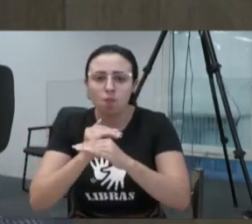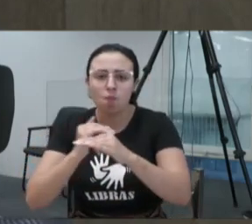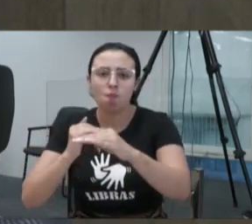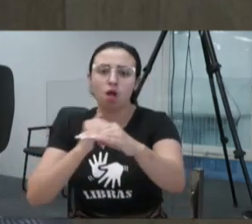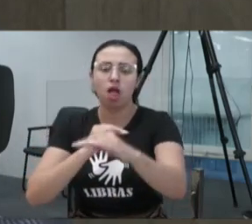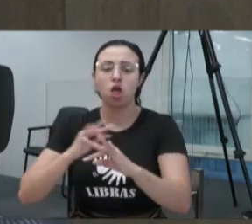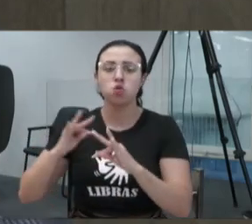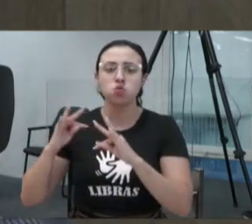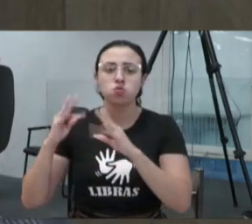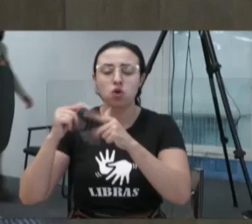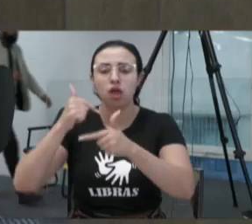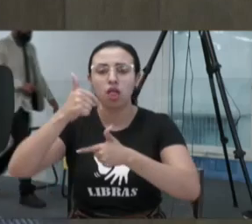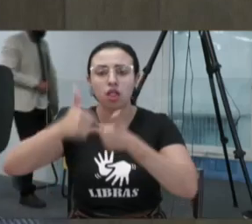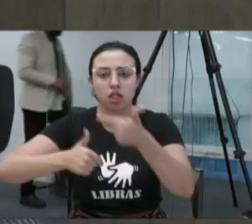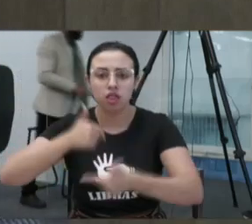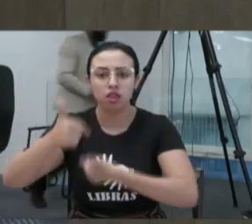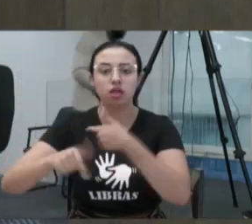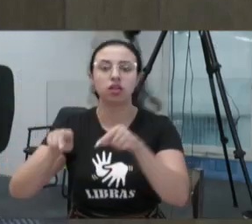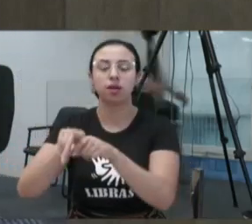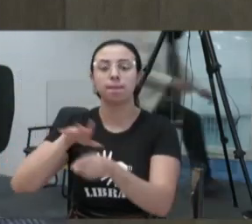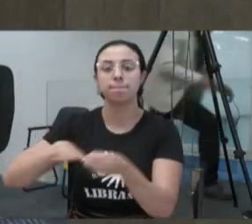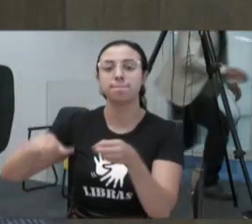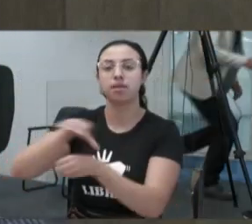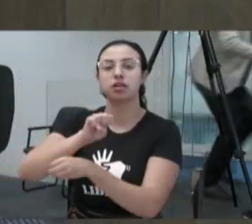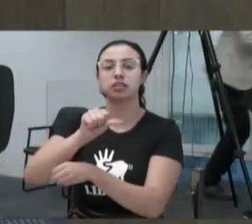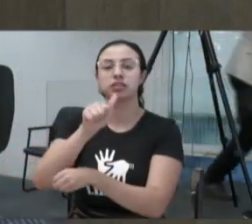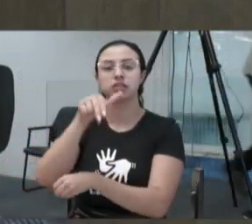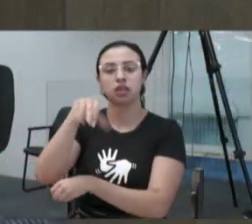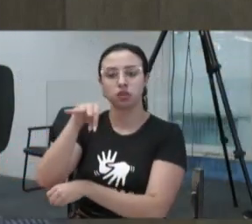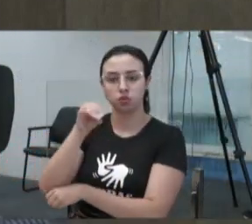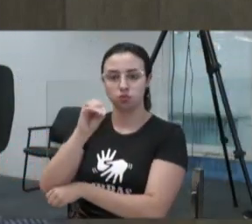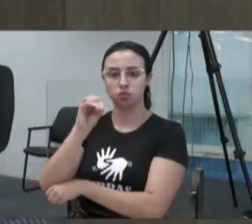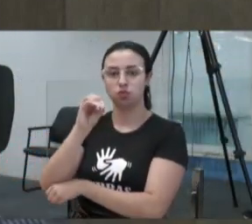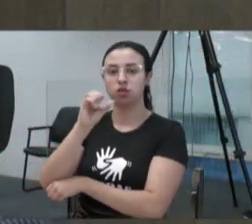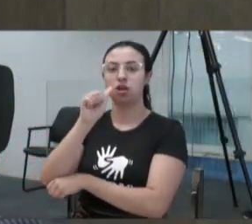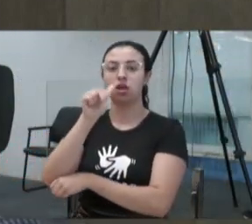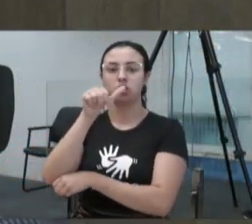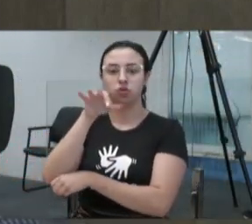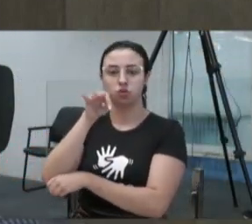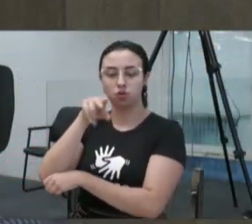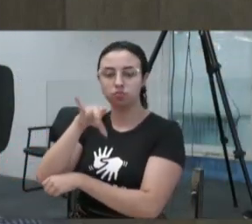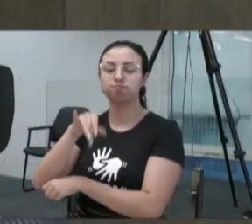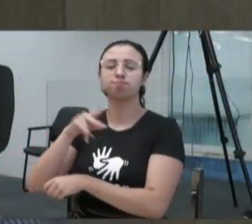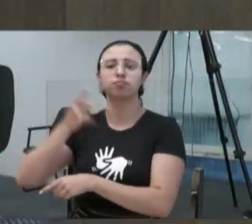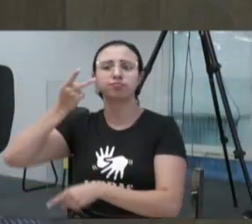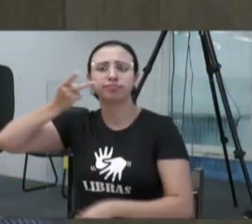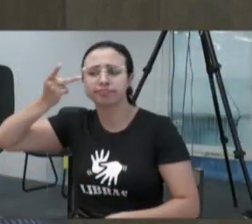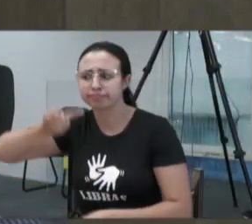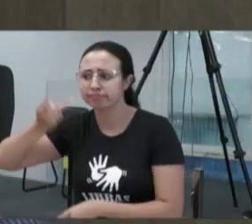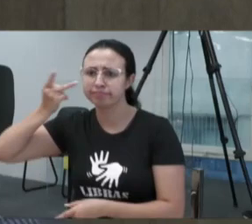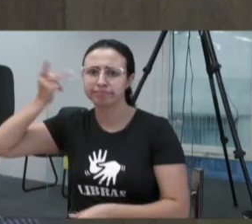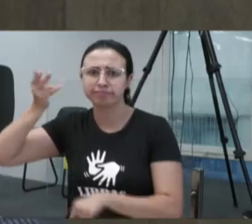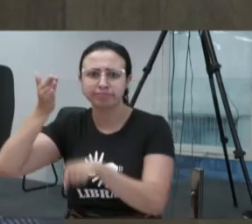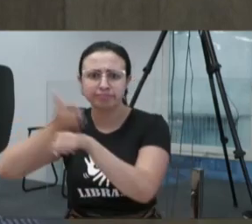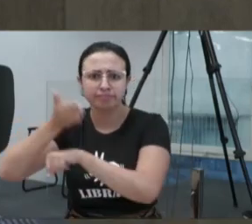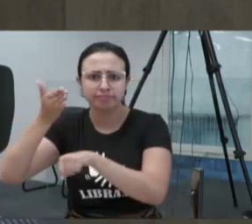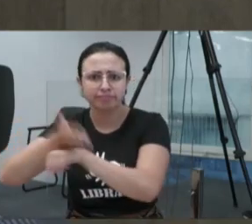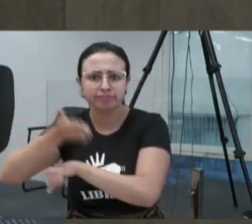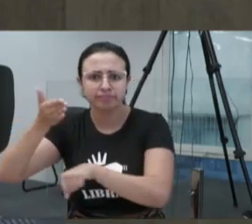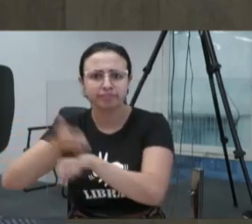ser trabalhada, também no bairro Santo Antônio. Quer dizer, estou fazendo uma visita pontual, fazendo um